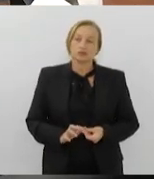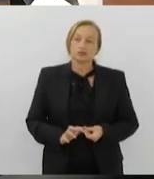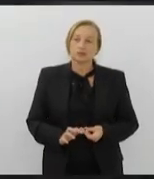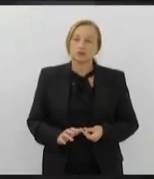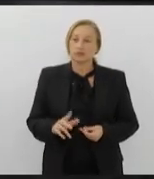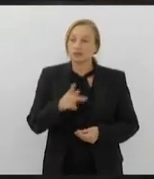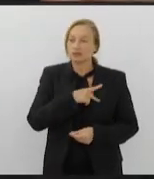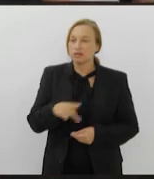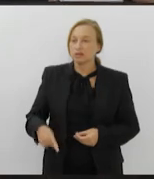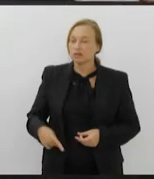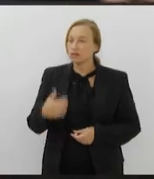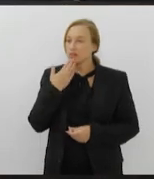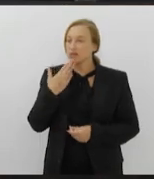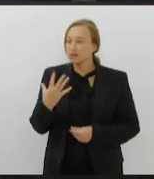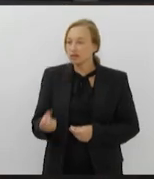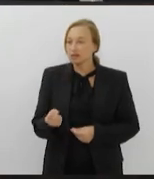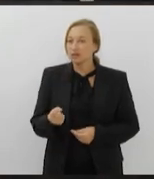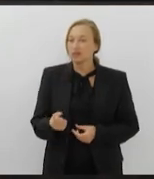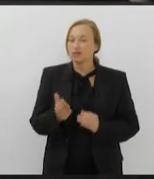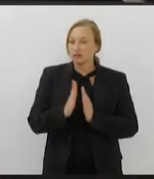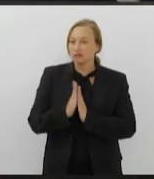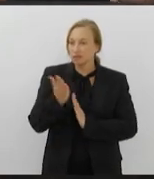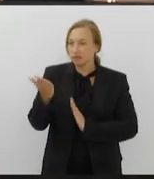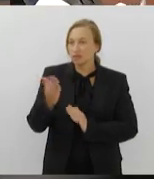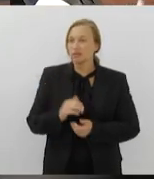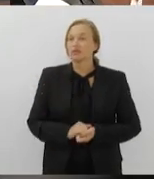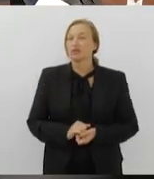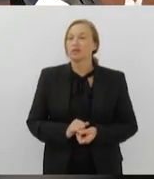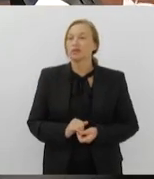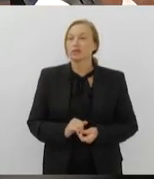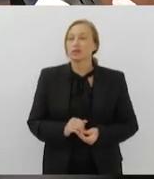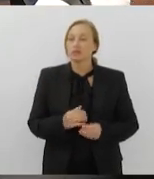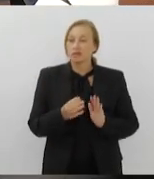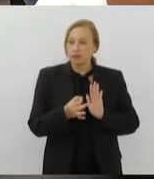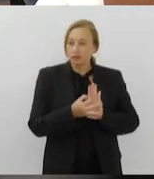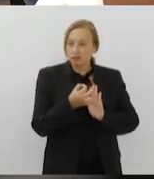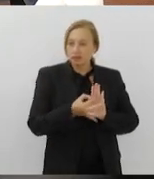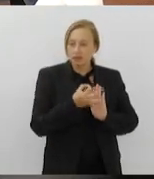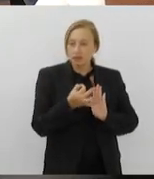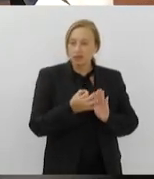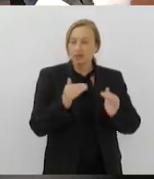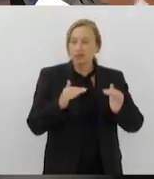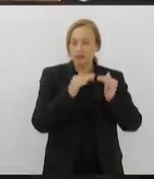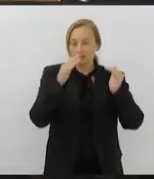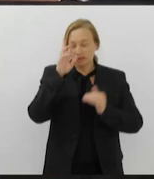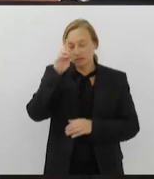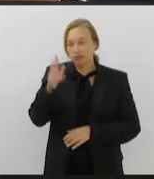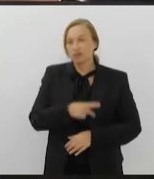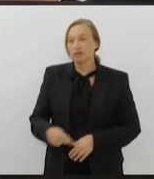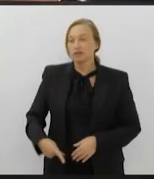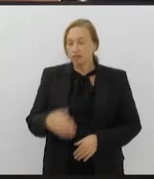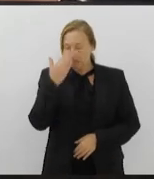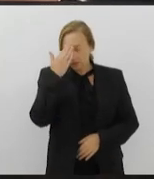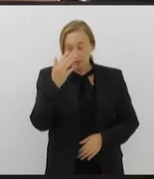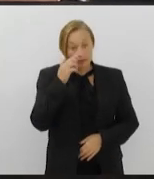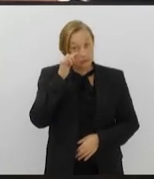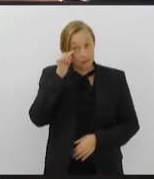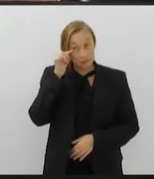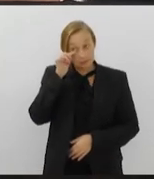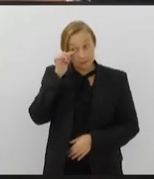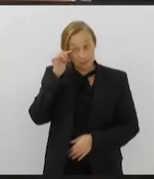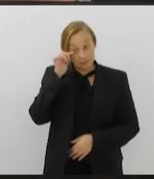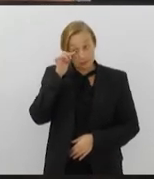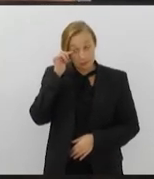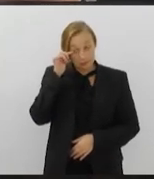Presidência defere o pedido de Vossa Excelência. Por favor, emita o parecer. Parecer favorável, presidente. Muito obrigado, deputado Dani. Com os pareceres